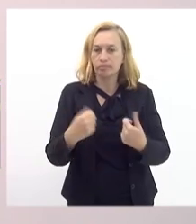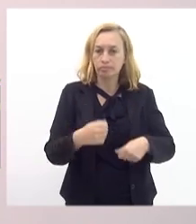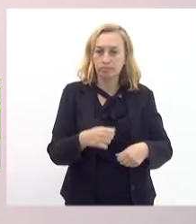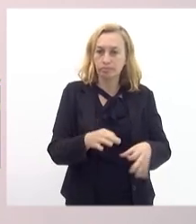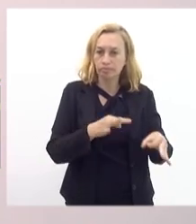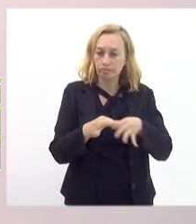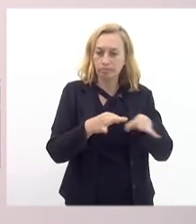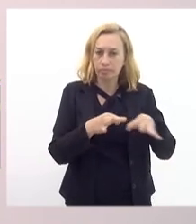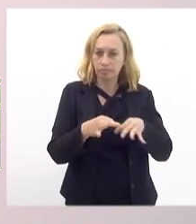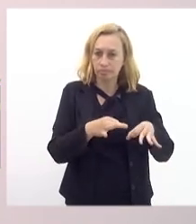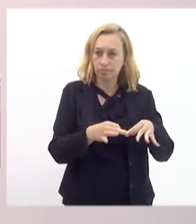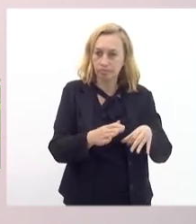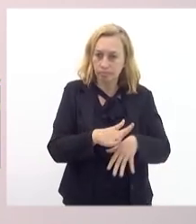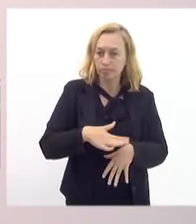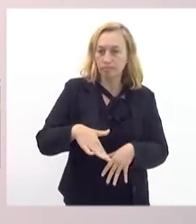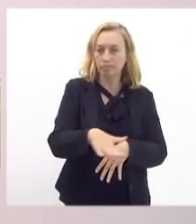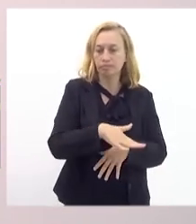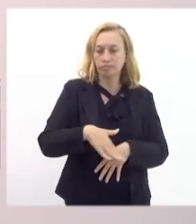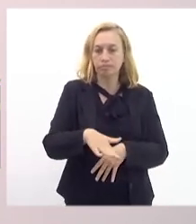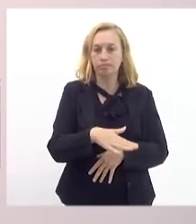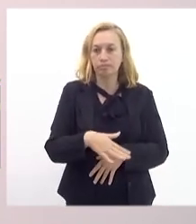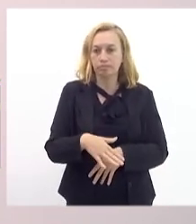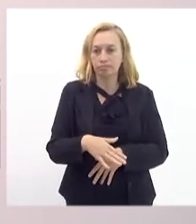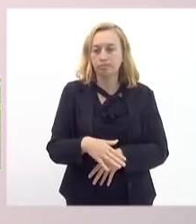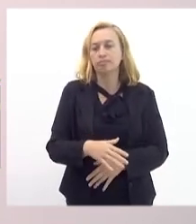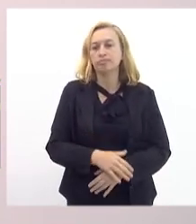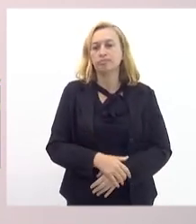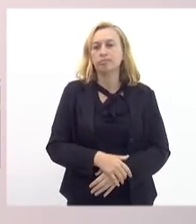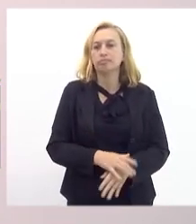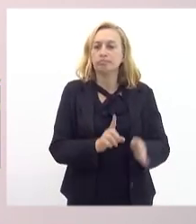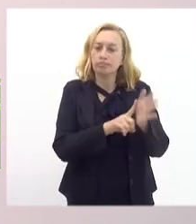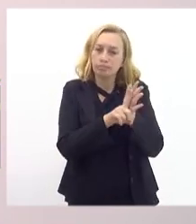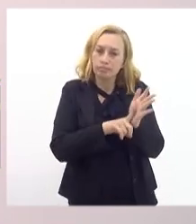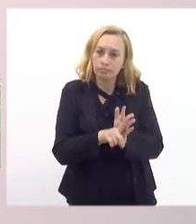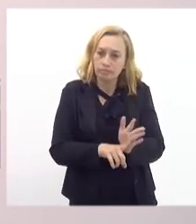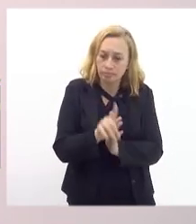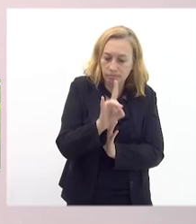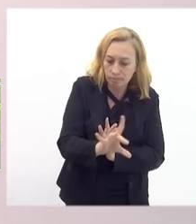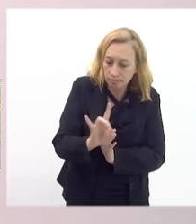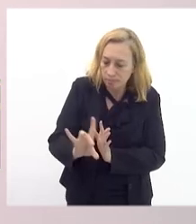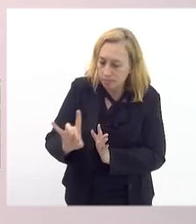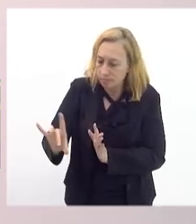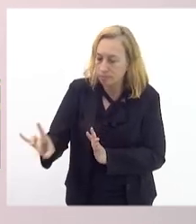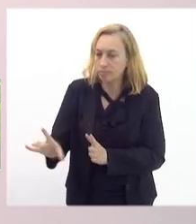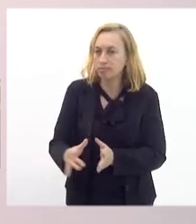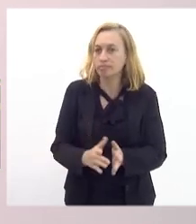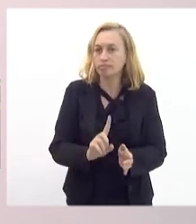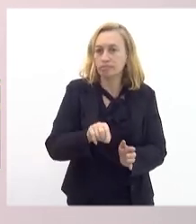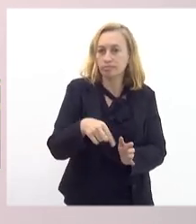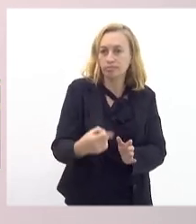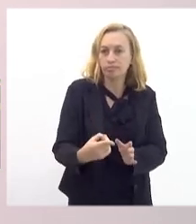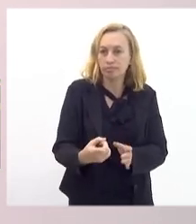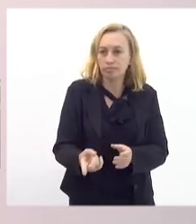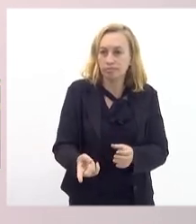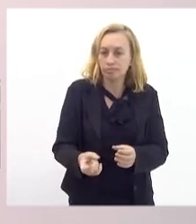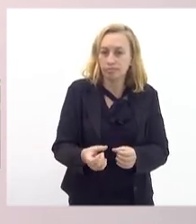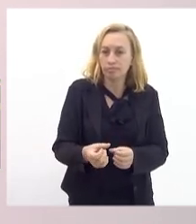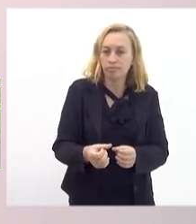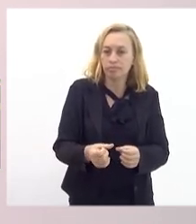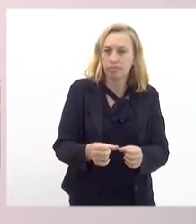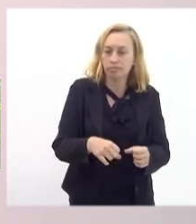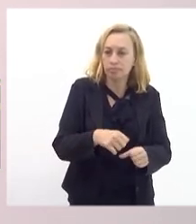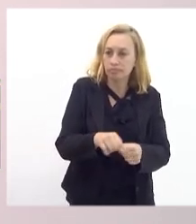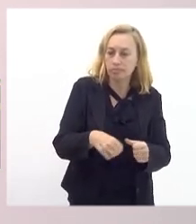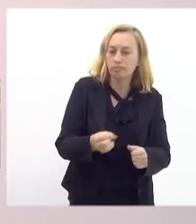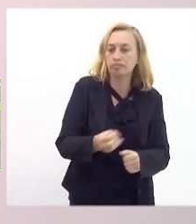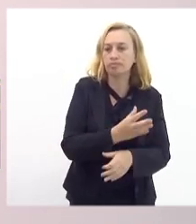senso e não foi nem ele nem fizeram o levantamento de ver um senso e analisar cada indivíduo que vai ser suprimido para depois de recomposição total e